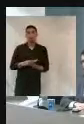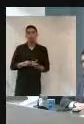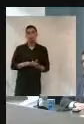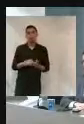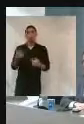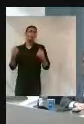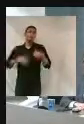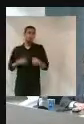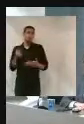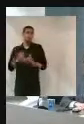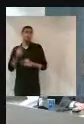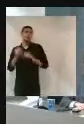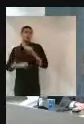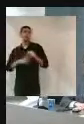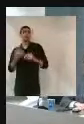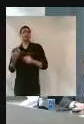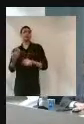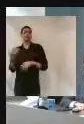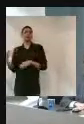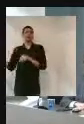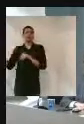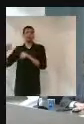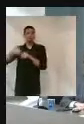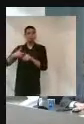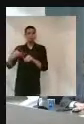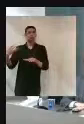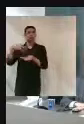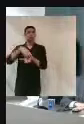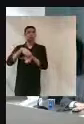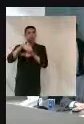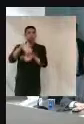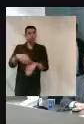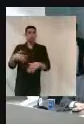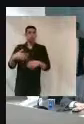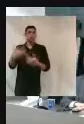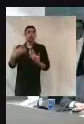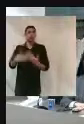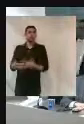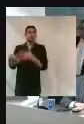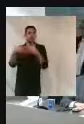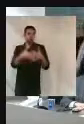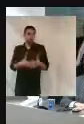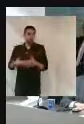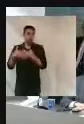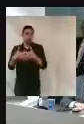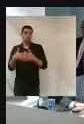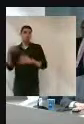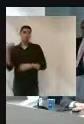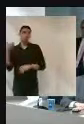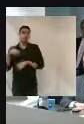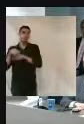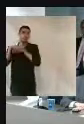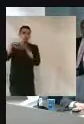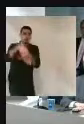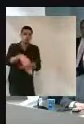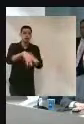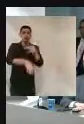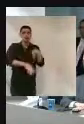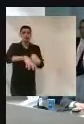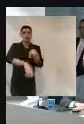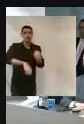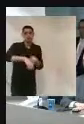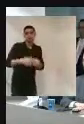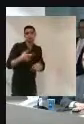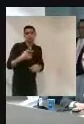o combustível gasto para ir lá pegar esse lixo, essa areia do leito do rio. Então, o pó do